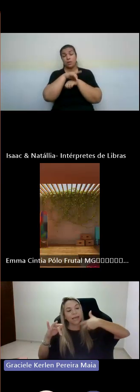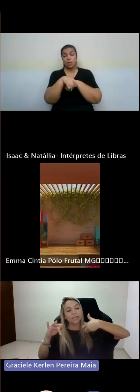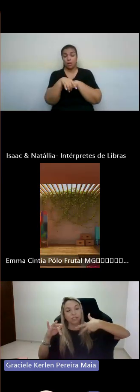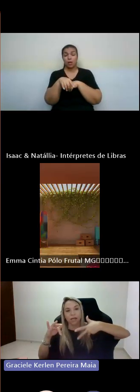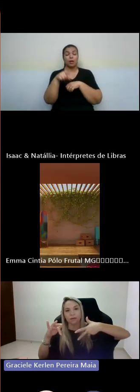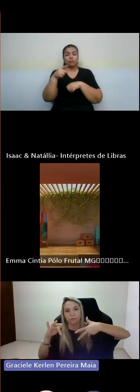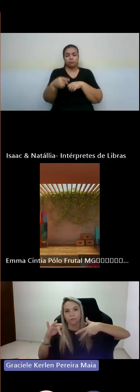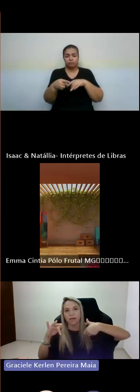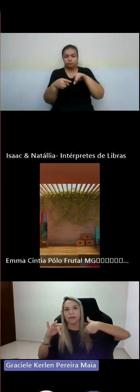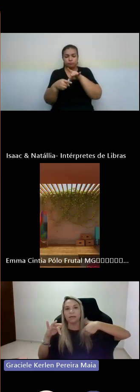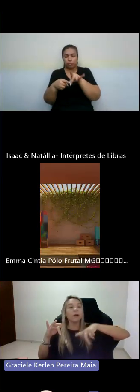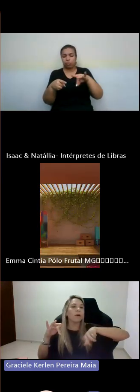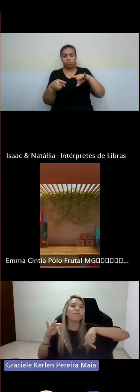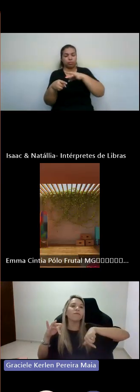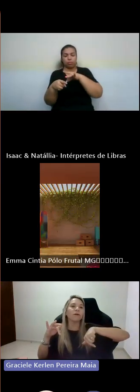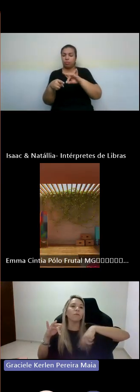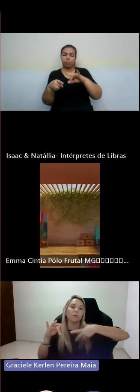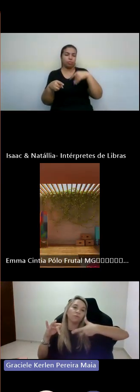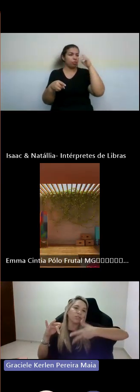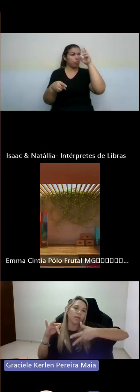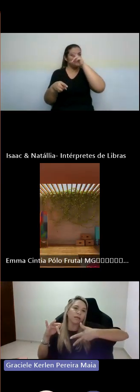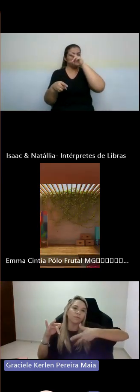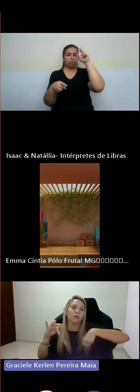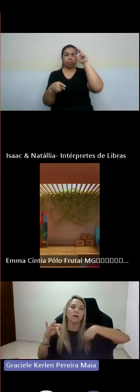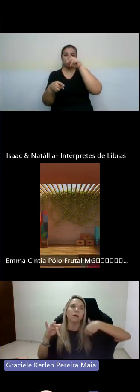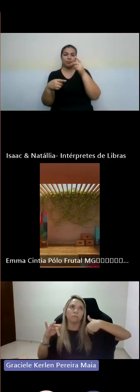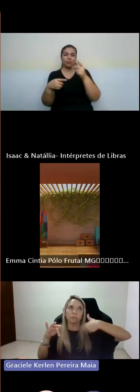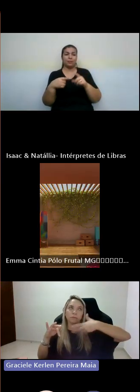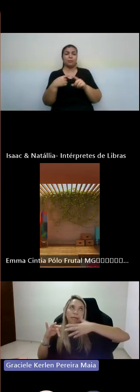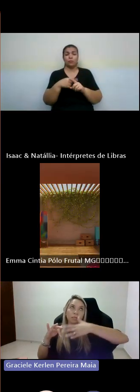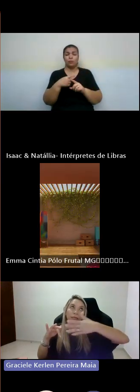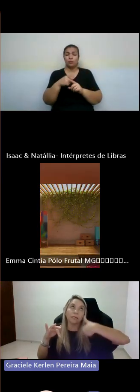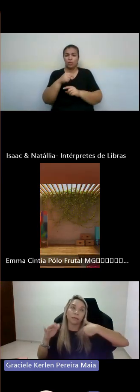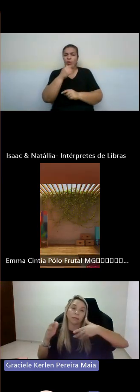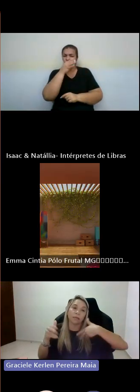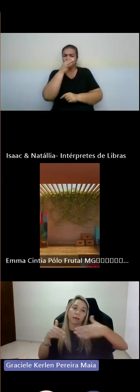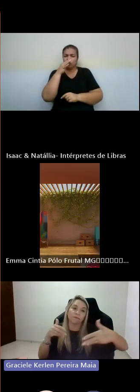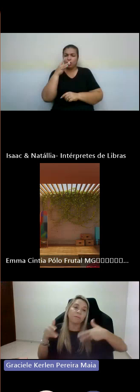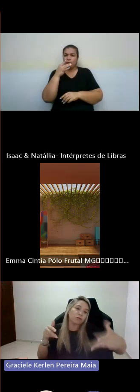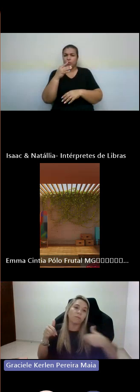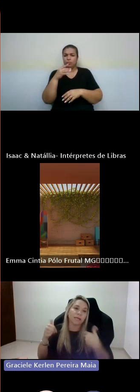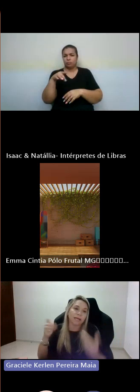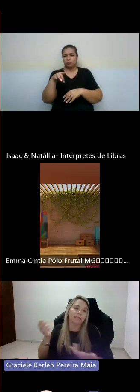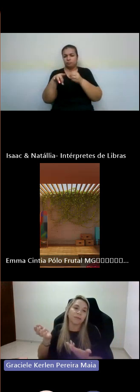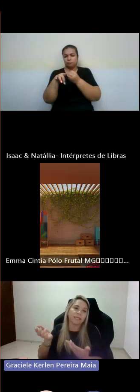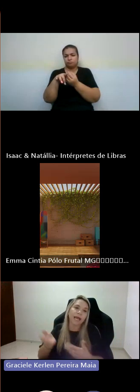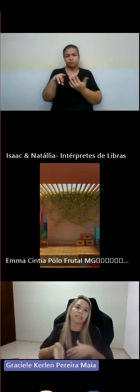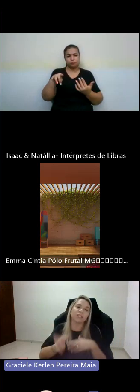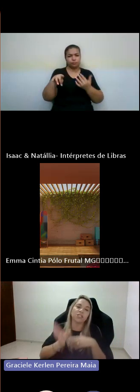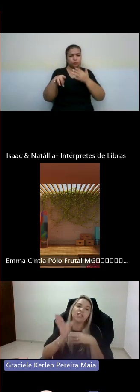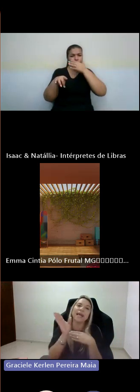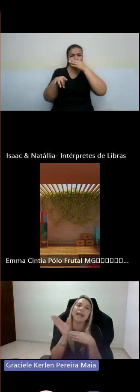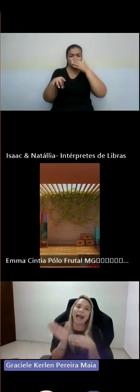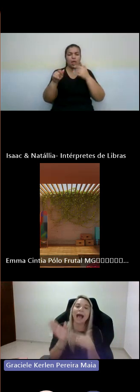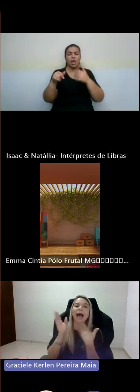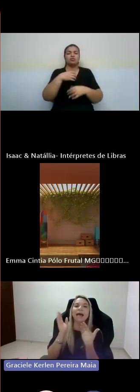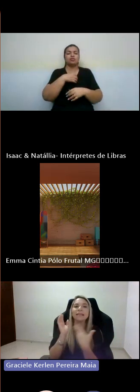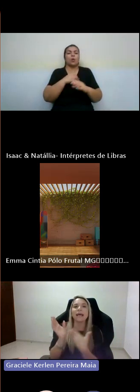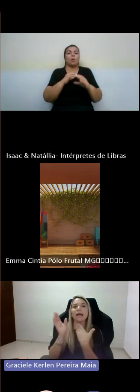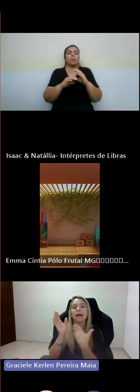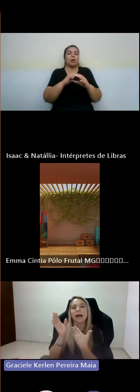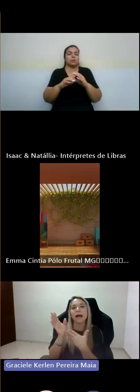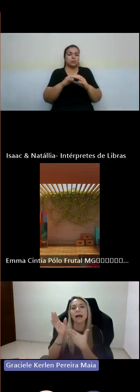porque aquele cheiro, que não é um feromônio, é um cheiro, né? Que é forma de comunicação entre elas, de